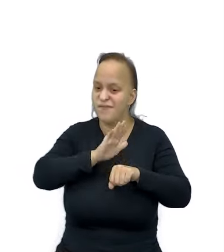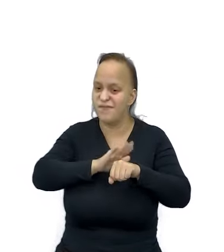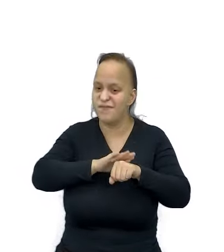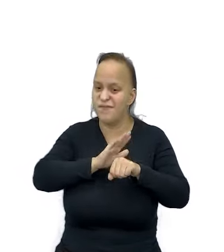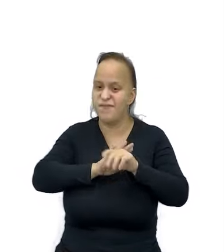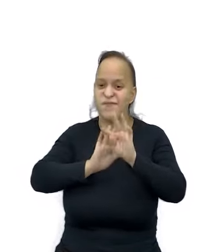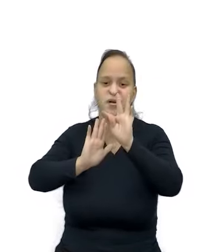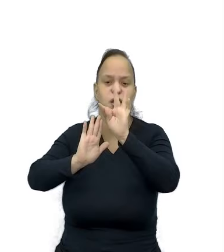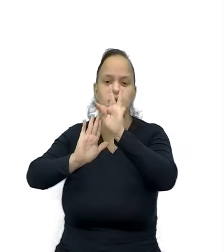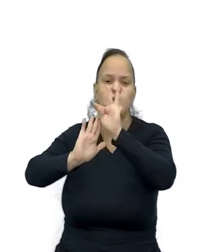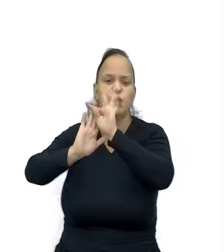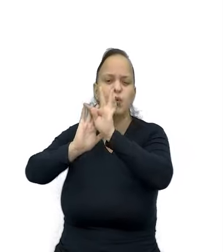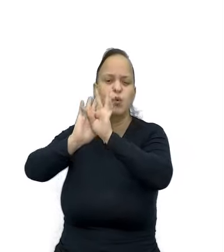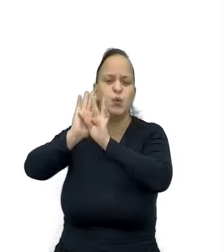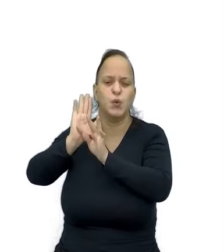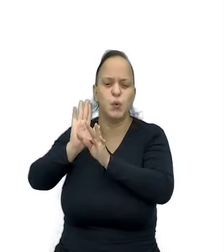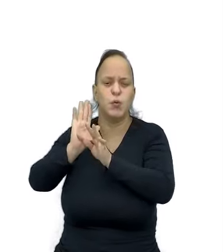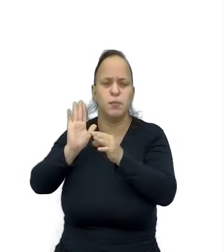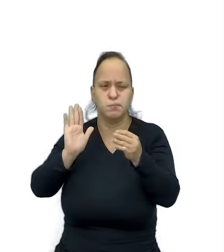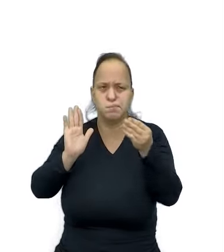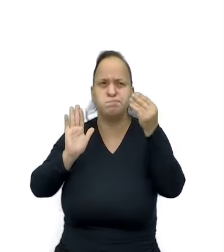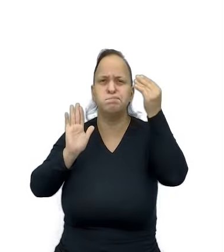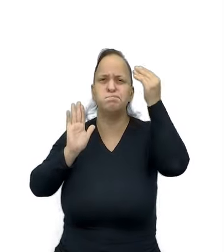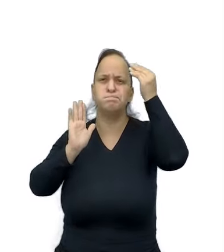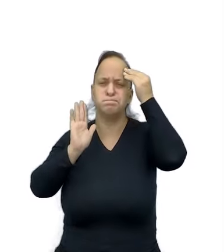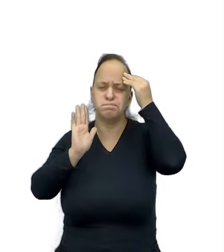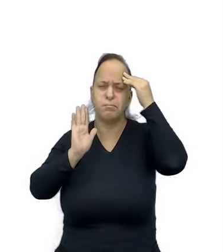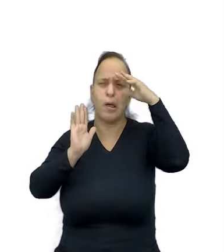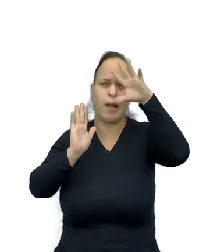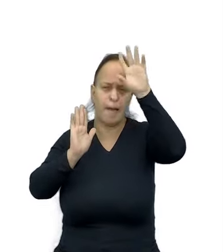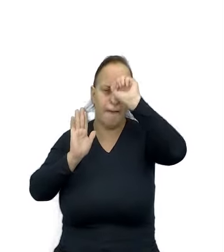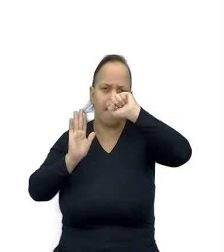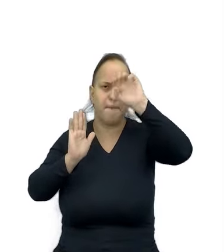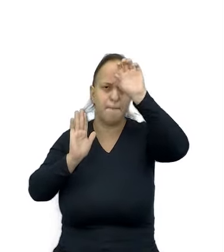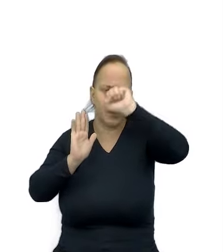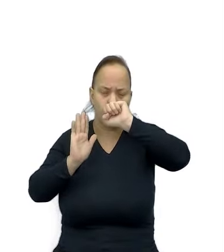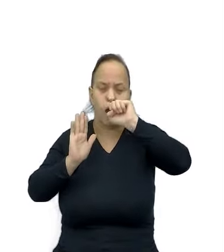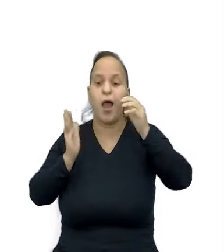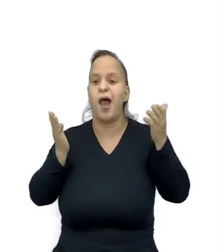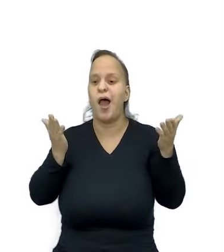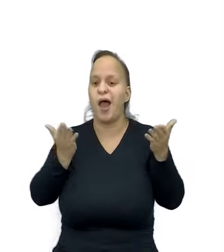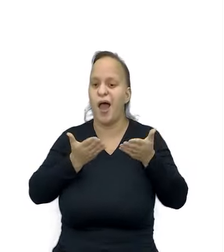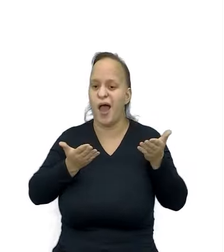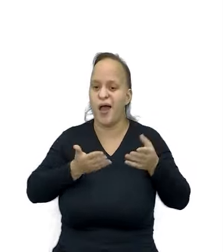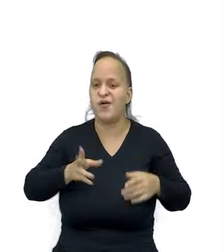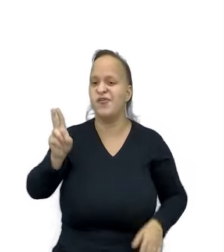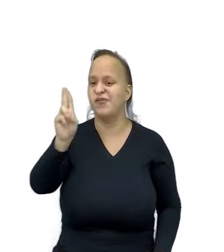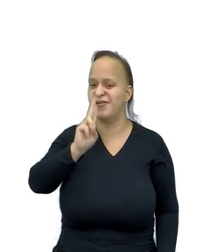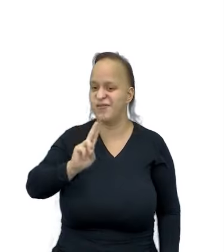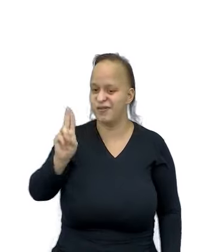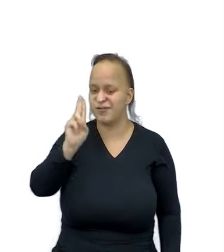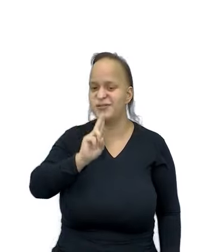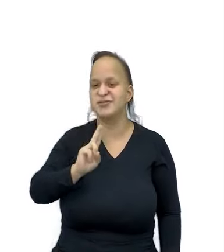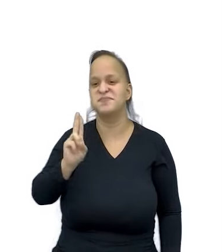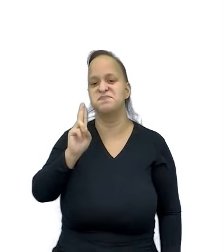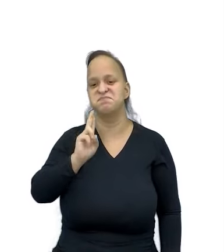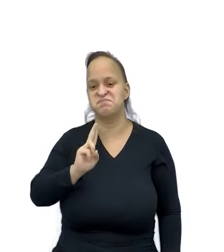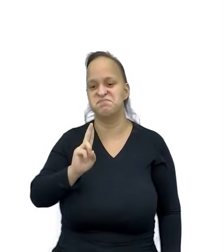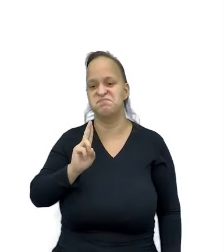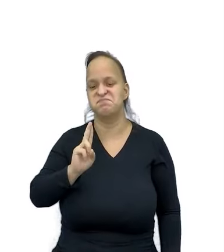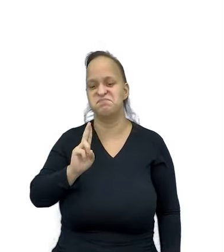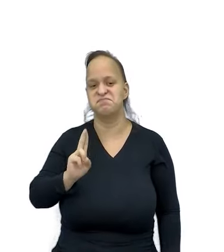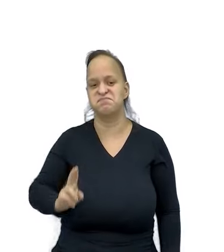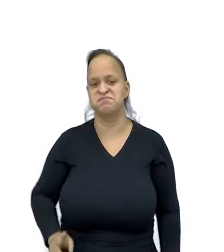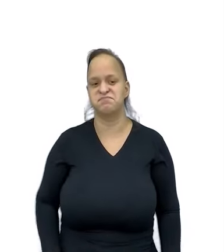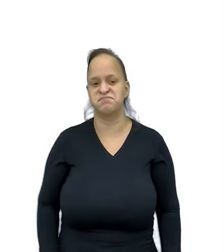prática todos os recursos que ele adquiriu até então, né, desenvolvimento aí das 8 aulas da nossa sequência de atividades 1, aqui, né,